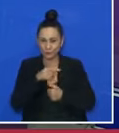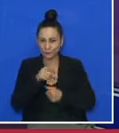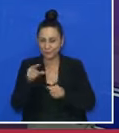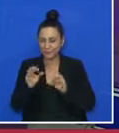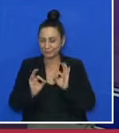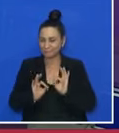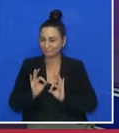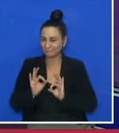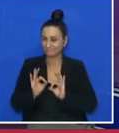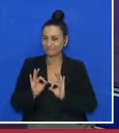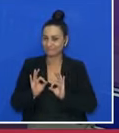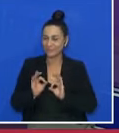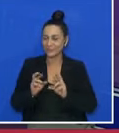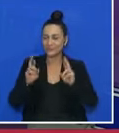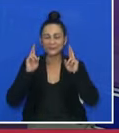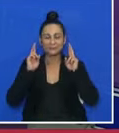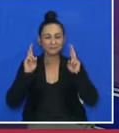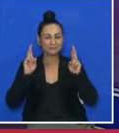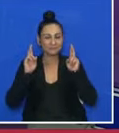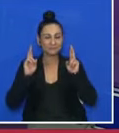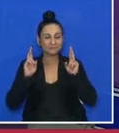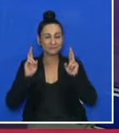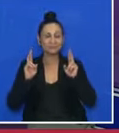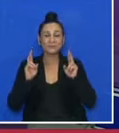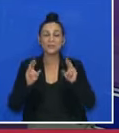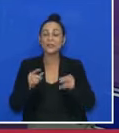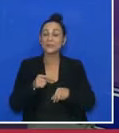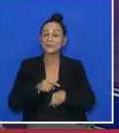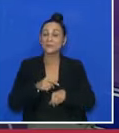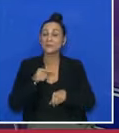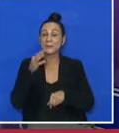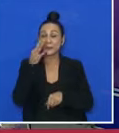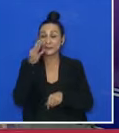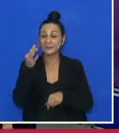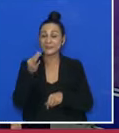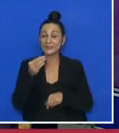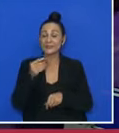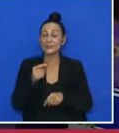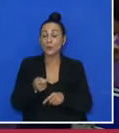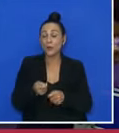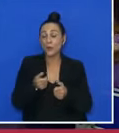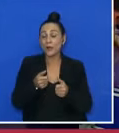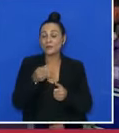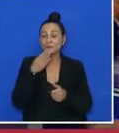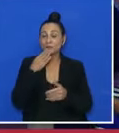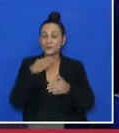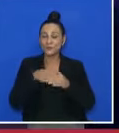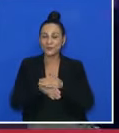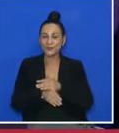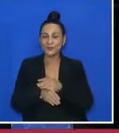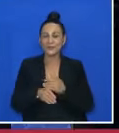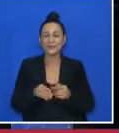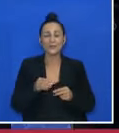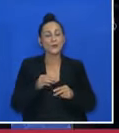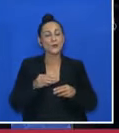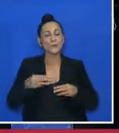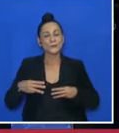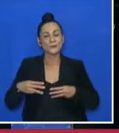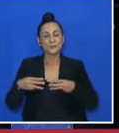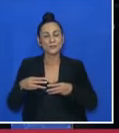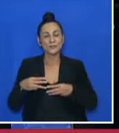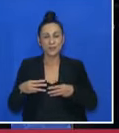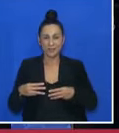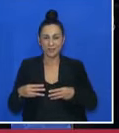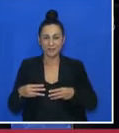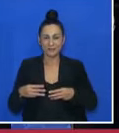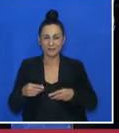aí na expectativa? Estamos na torcida. Fique atento, daqui a pouquinho tem Time Mania. Os auditores do Ministério da Economia,